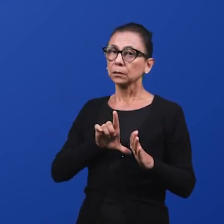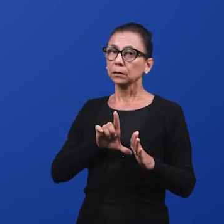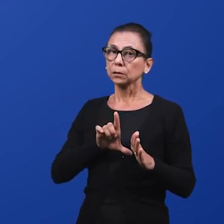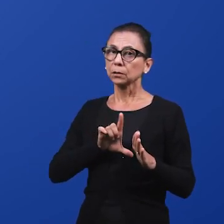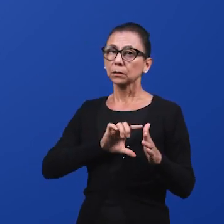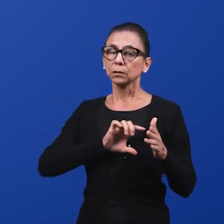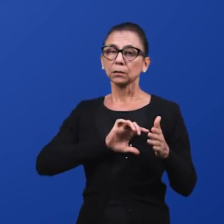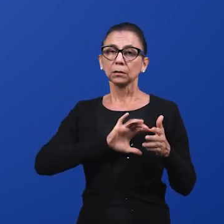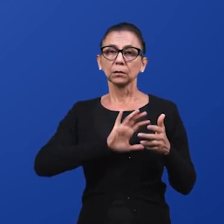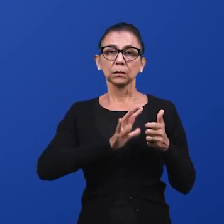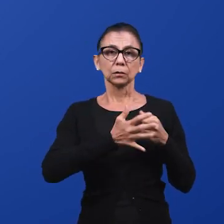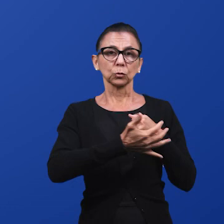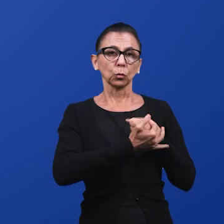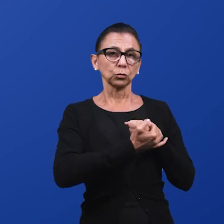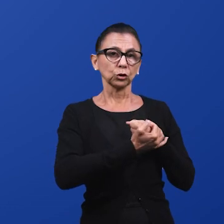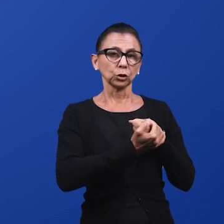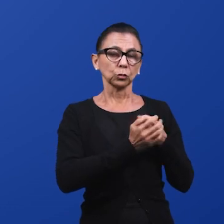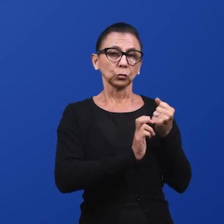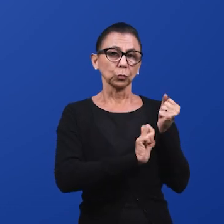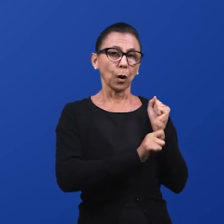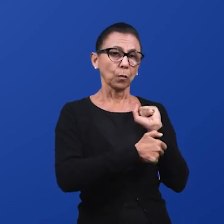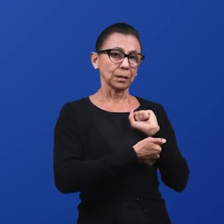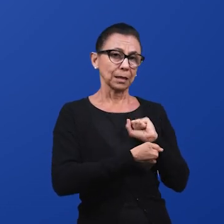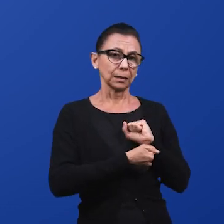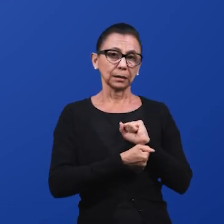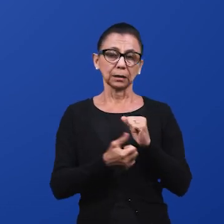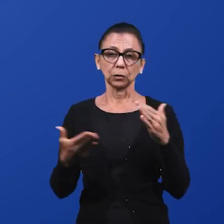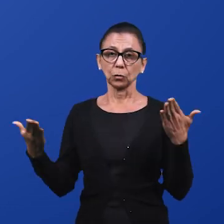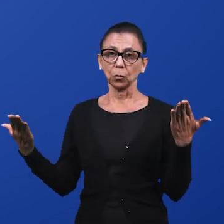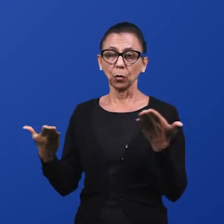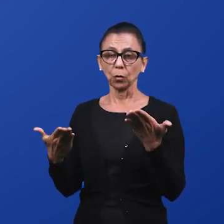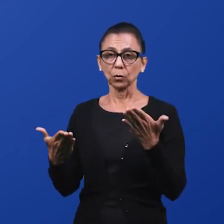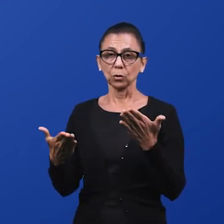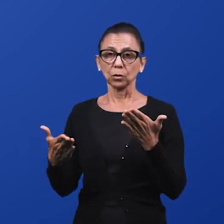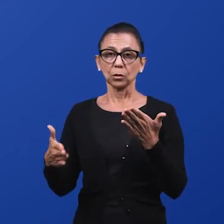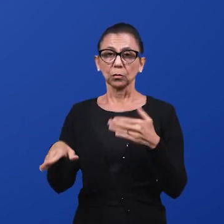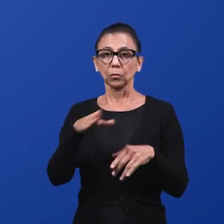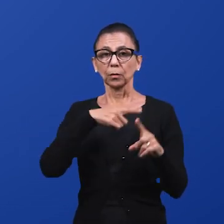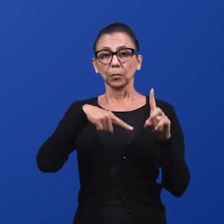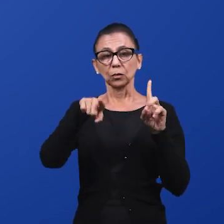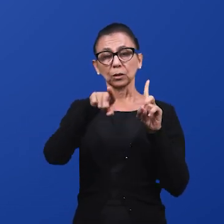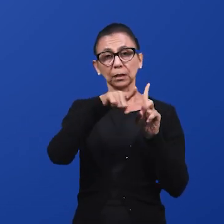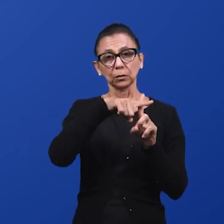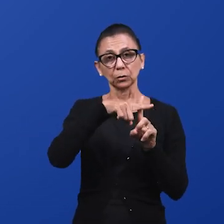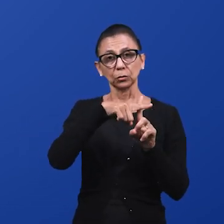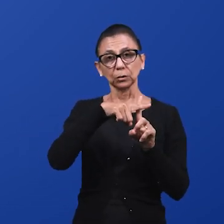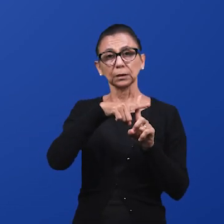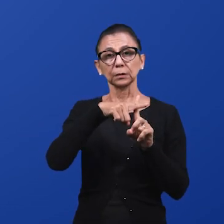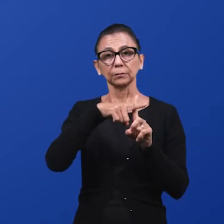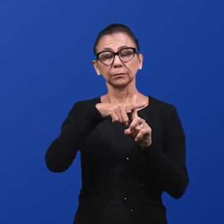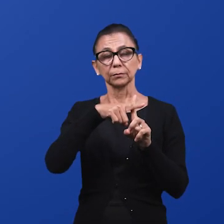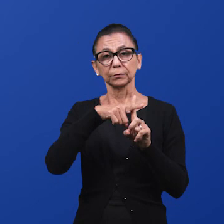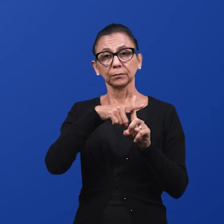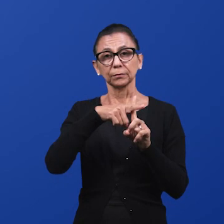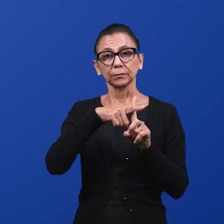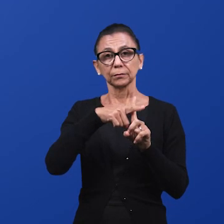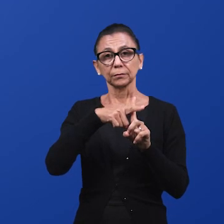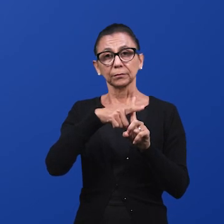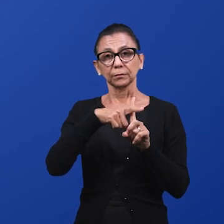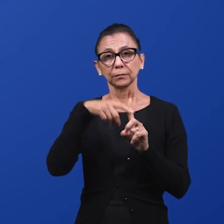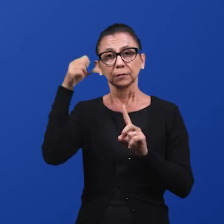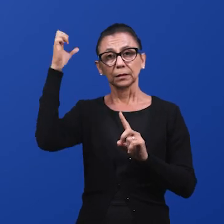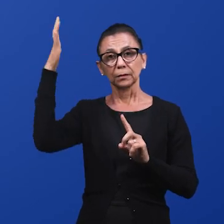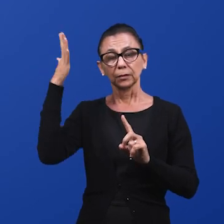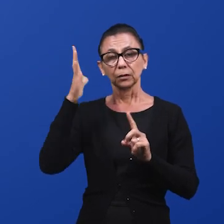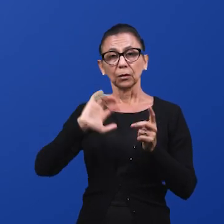foi revelado a nós e nós podemos alcançar este mistério pela revelação do Espírito Santo, como diz ali em Romanos